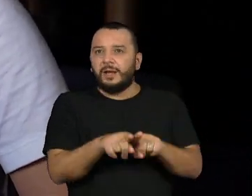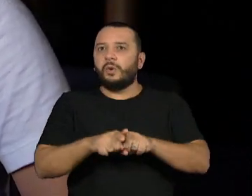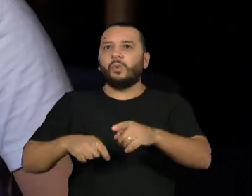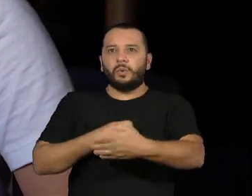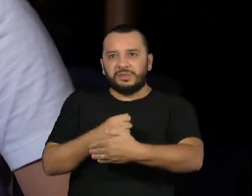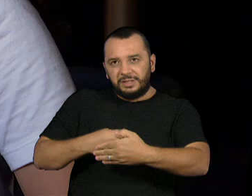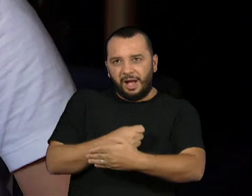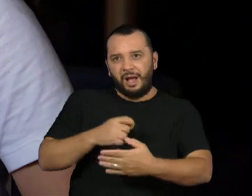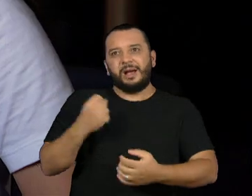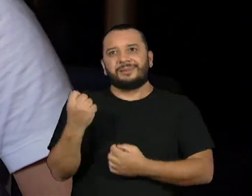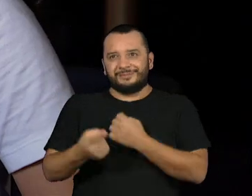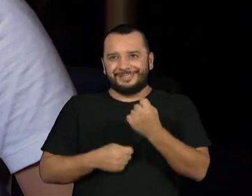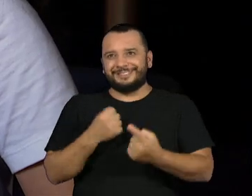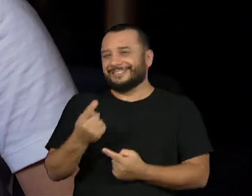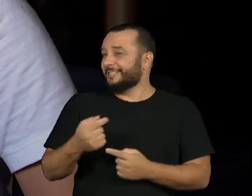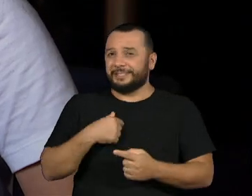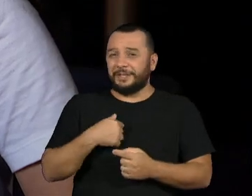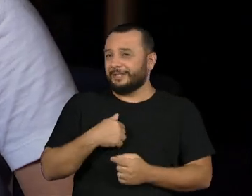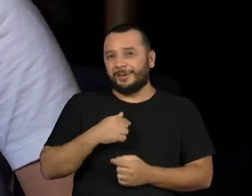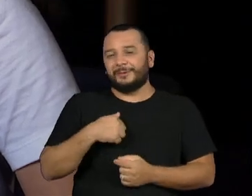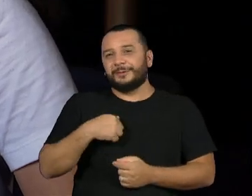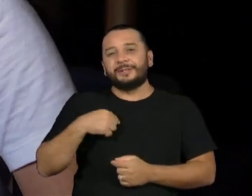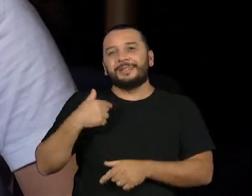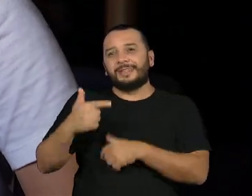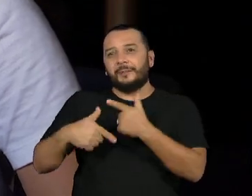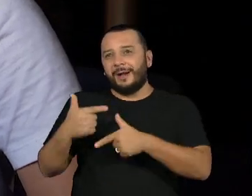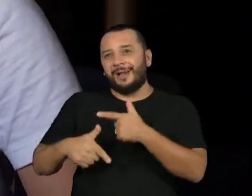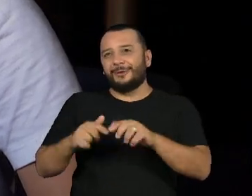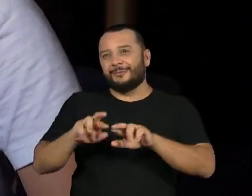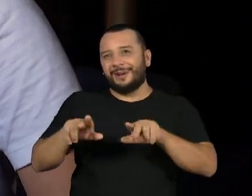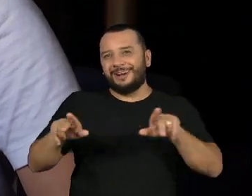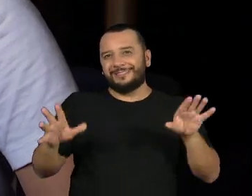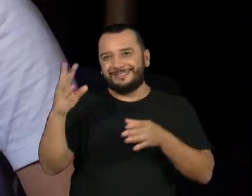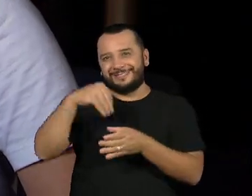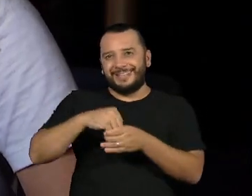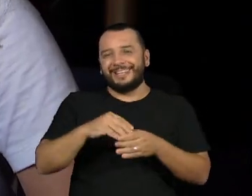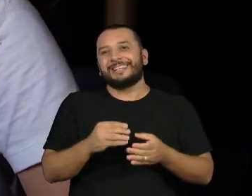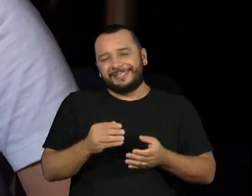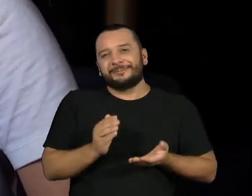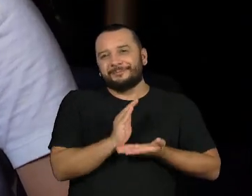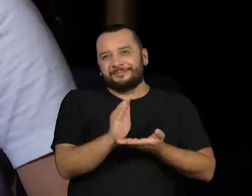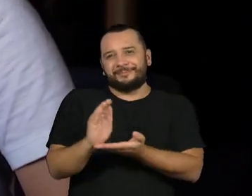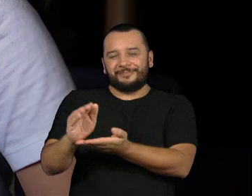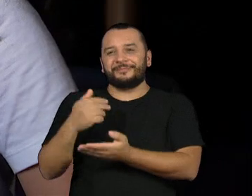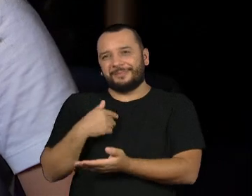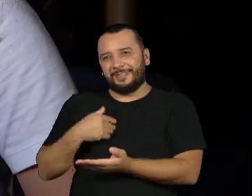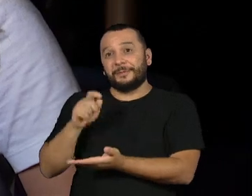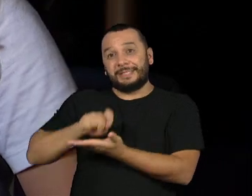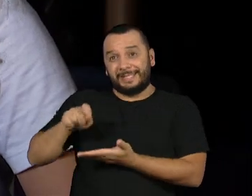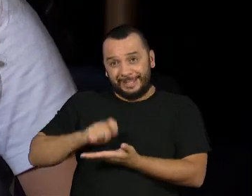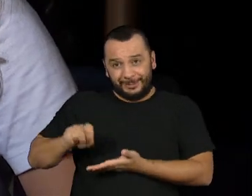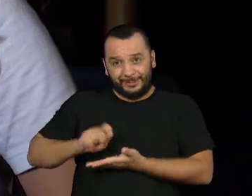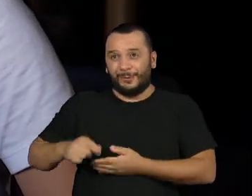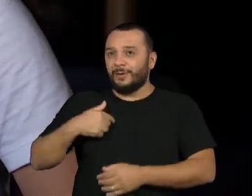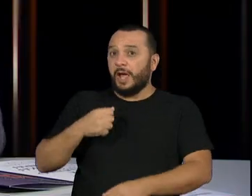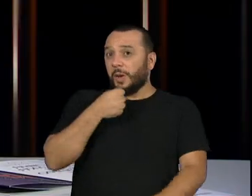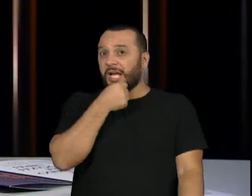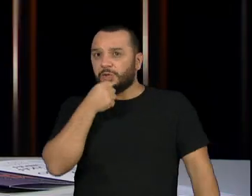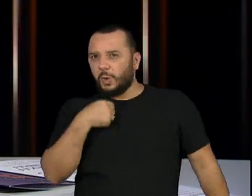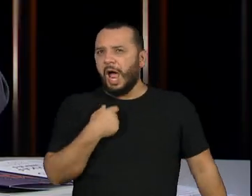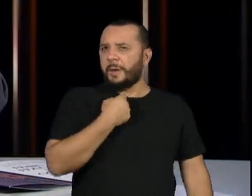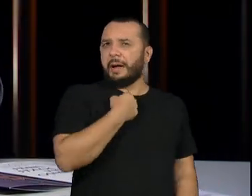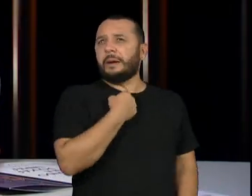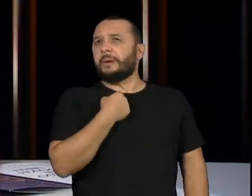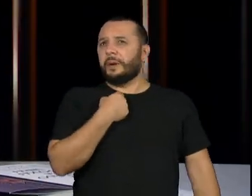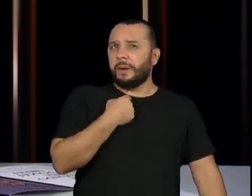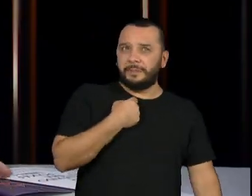vezes, um pouco muitas coisas, né? Velejadora. Escritora, cantora de mim mesma. É mesmo?